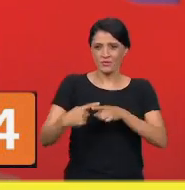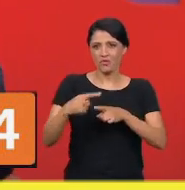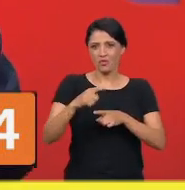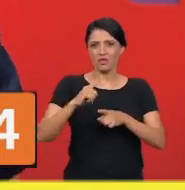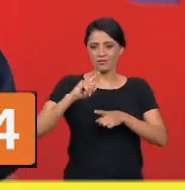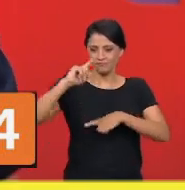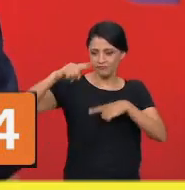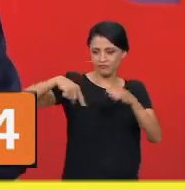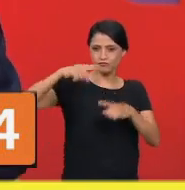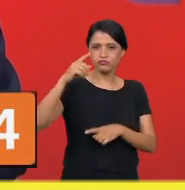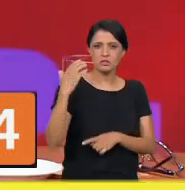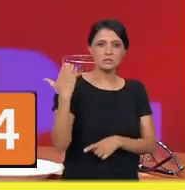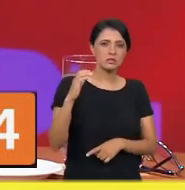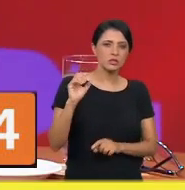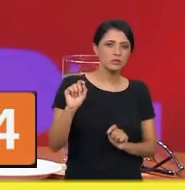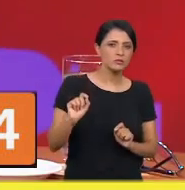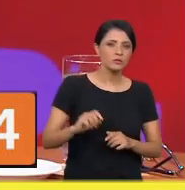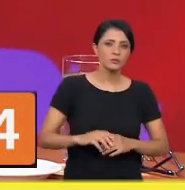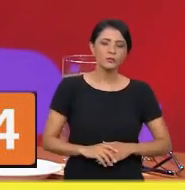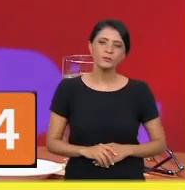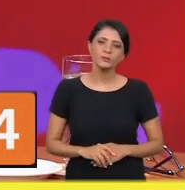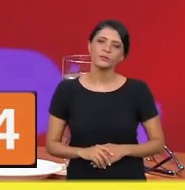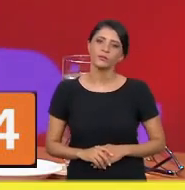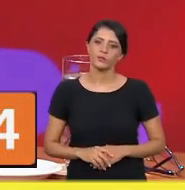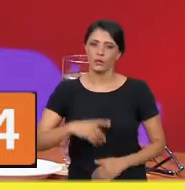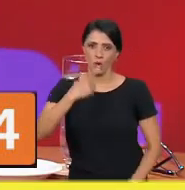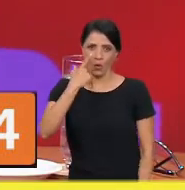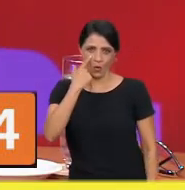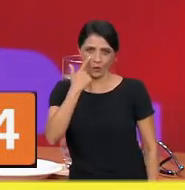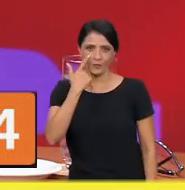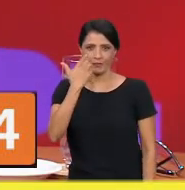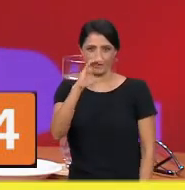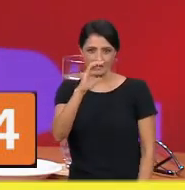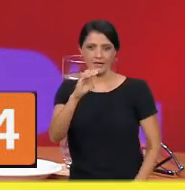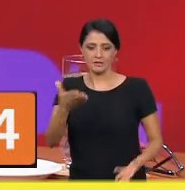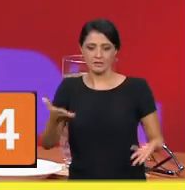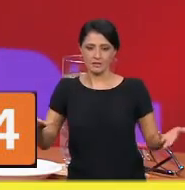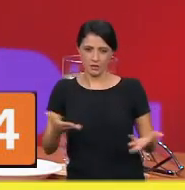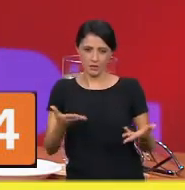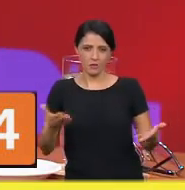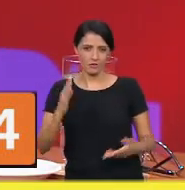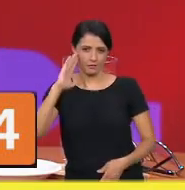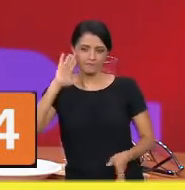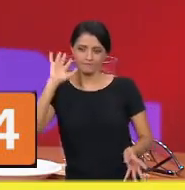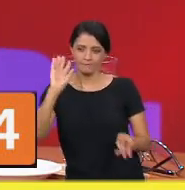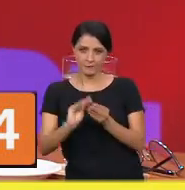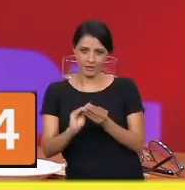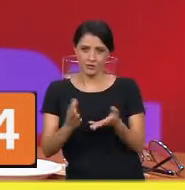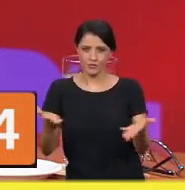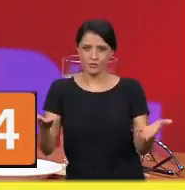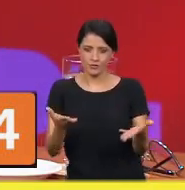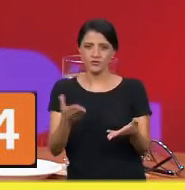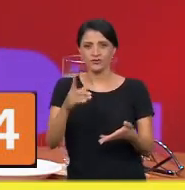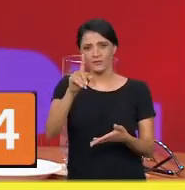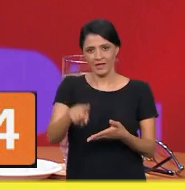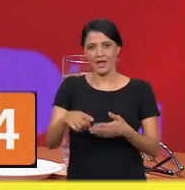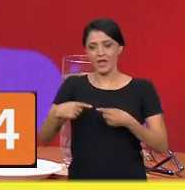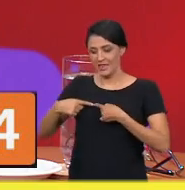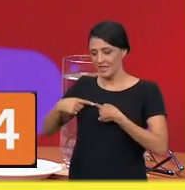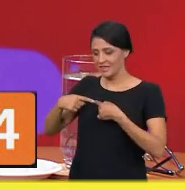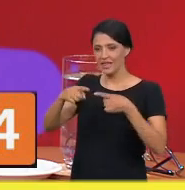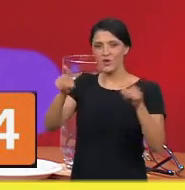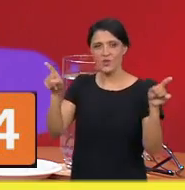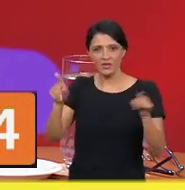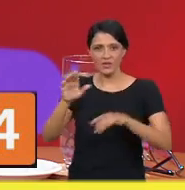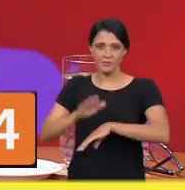avanço científico? Olha, a ciência moderna, como a gente entende hoje, ela foi inaugurada